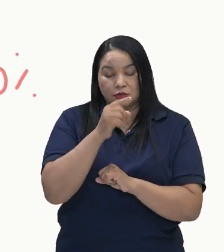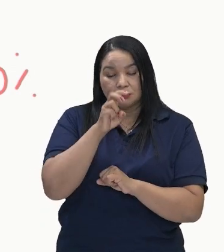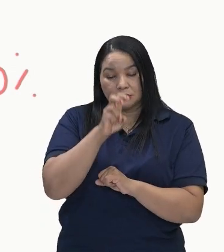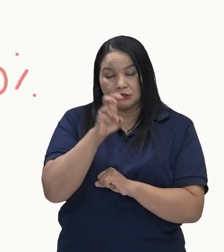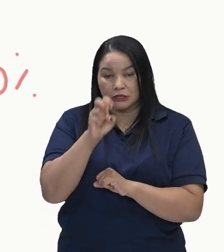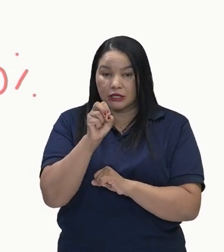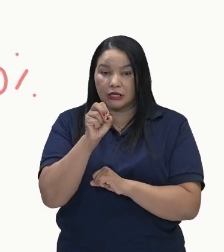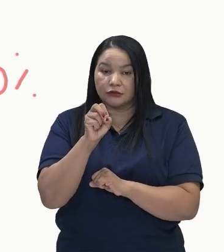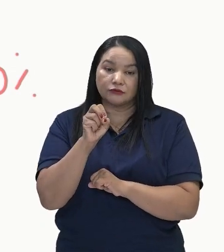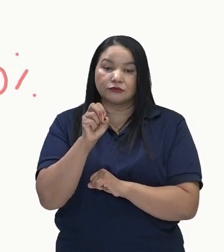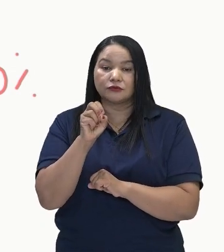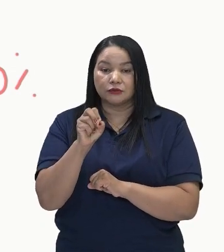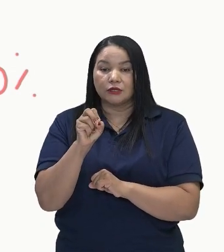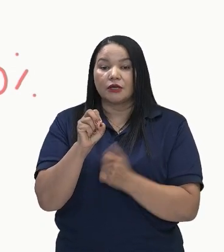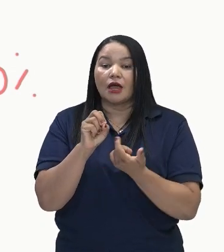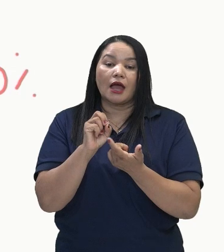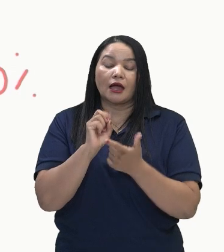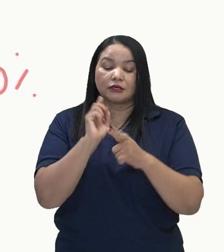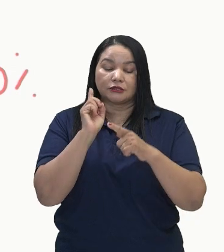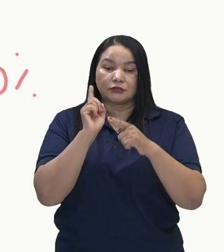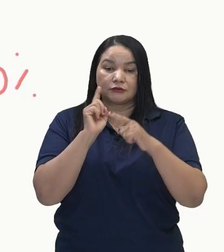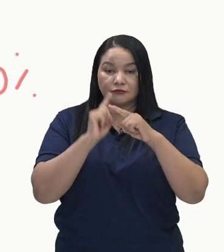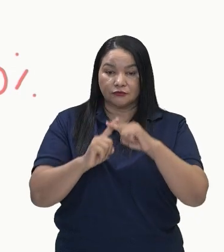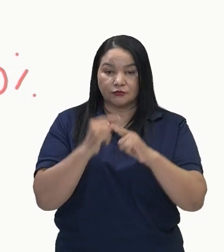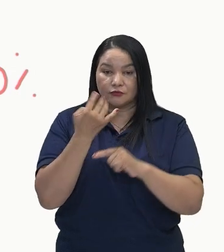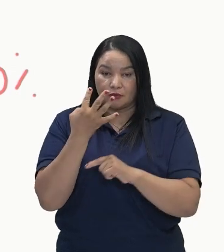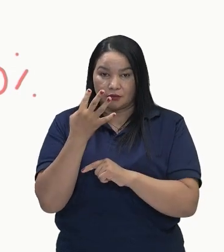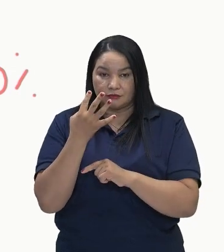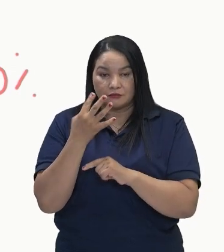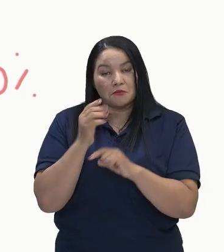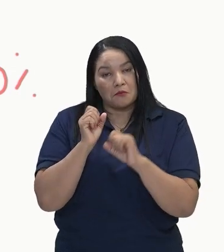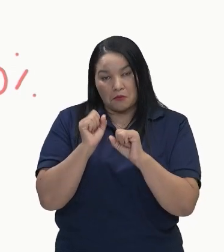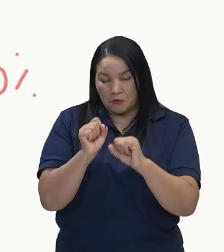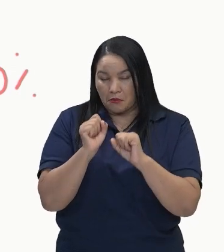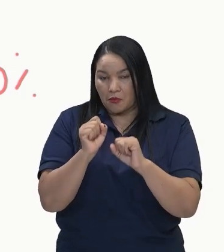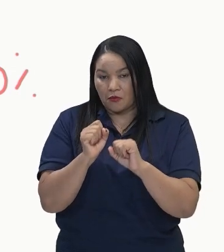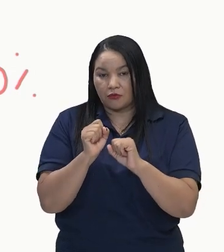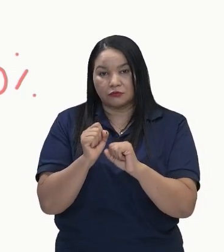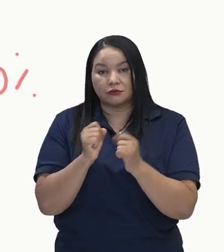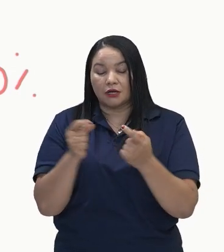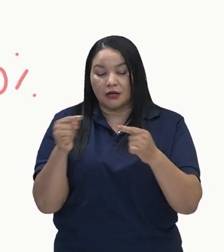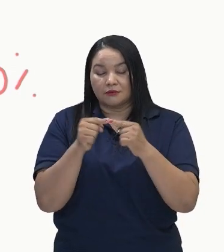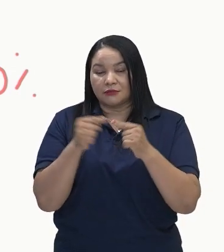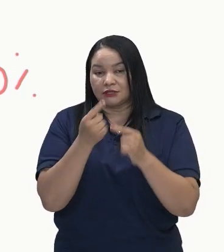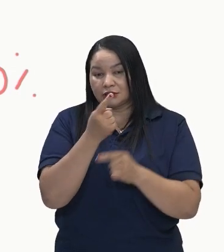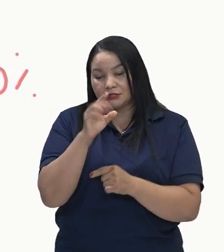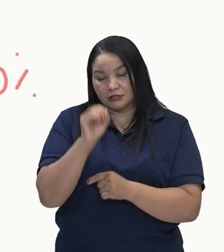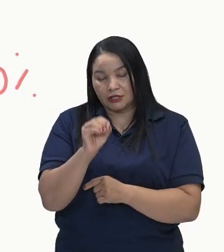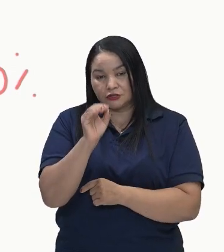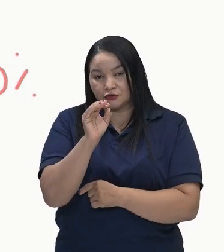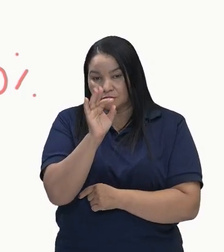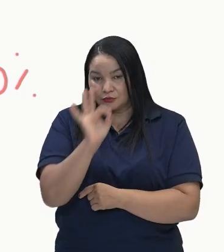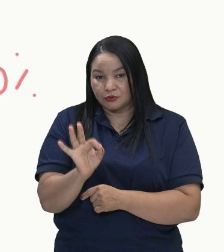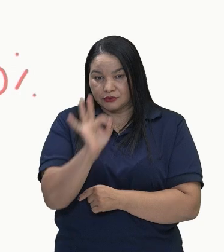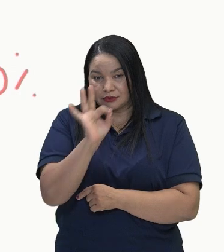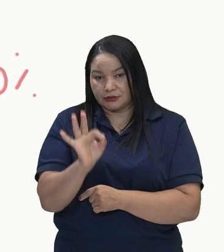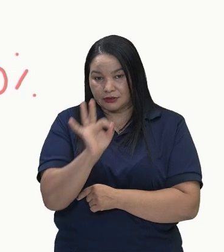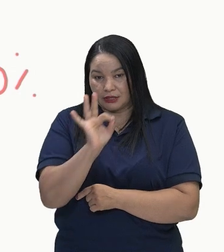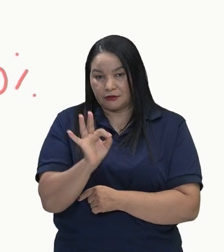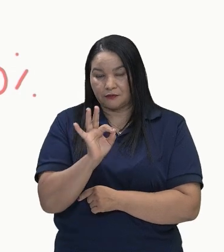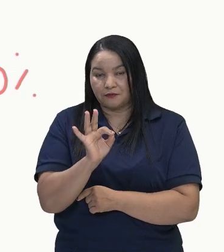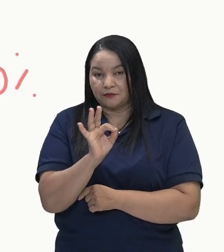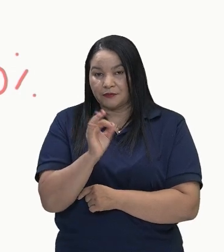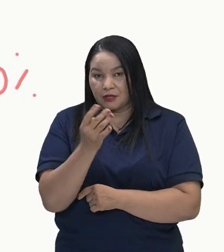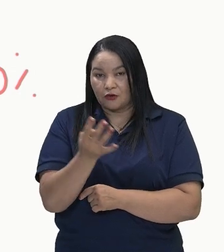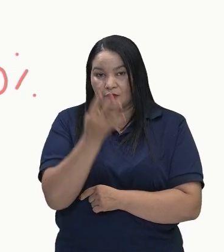bom? Então, essa multa também pode ser dita, calculada dessa forma, usando a definição de 10% e distribuir os 40 em 4